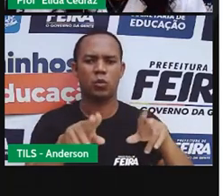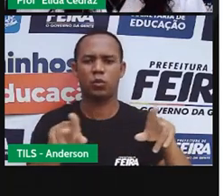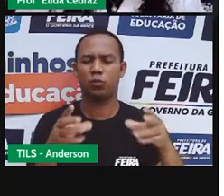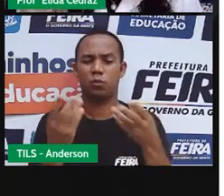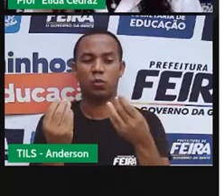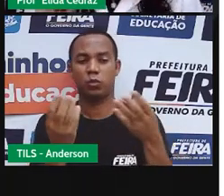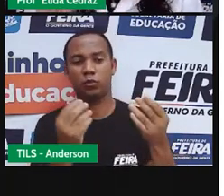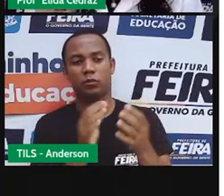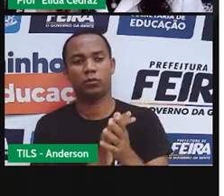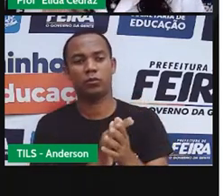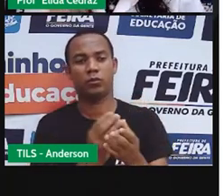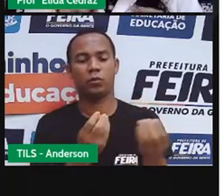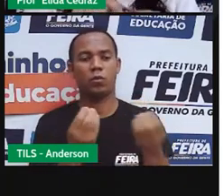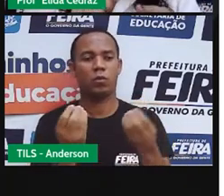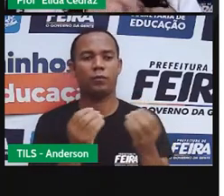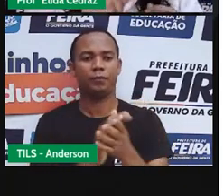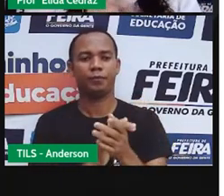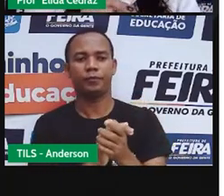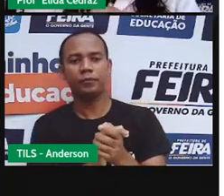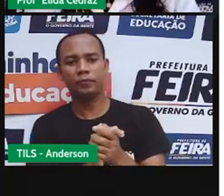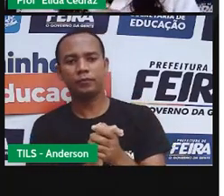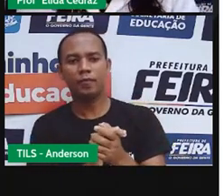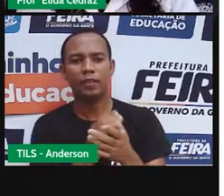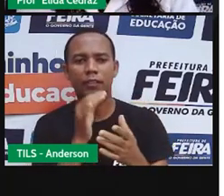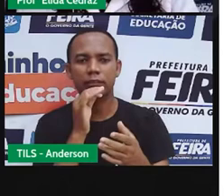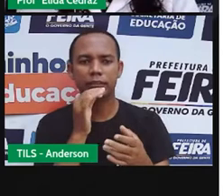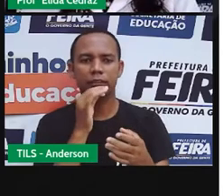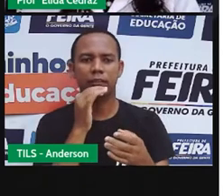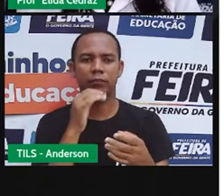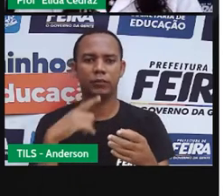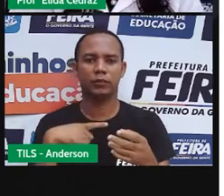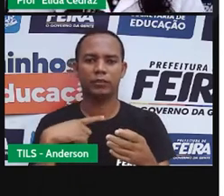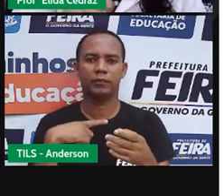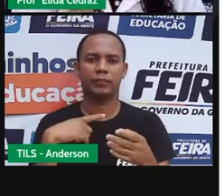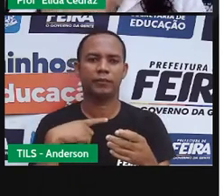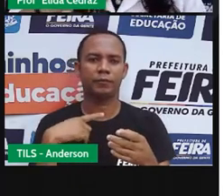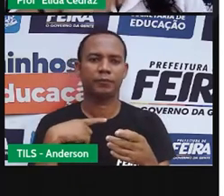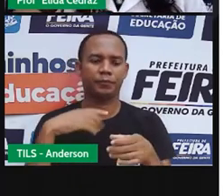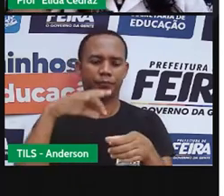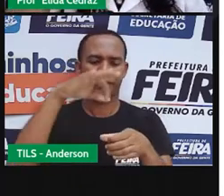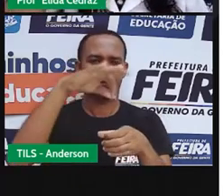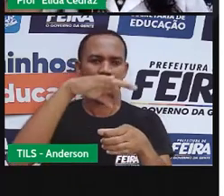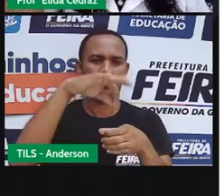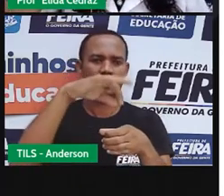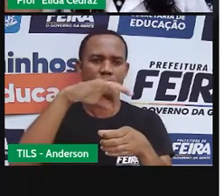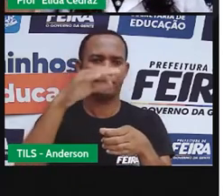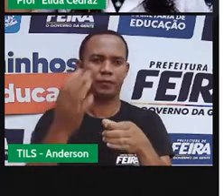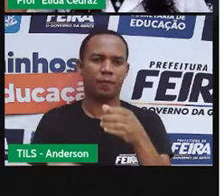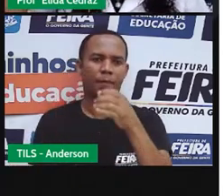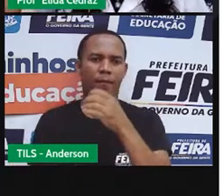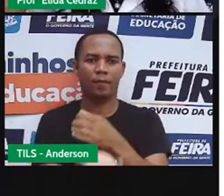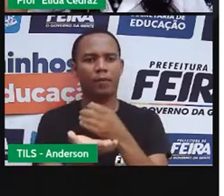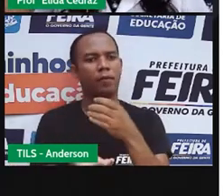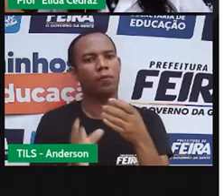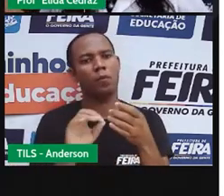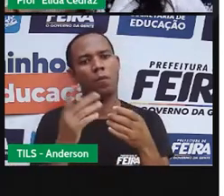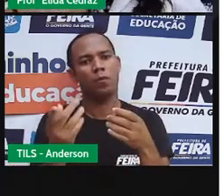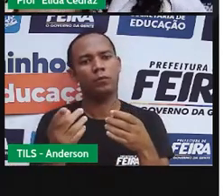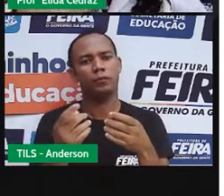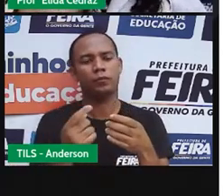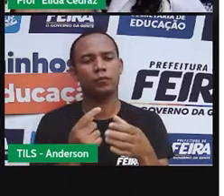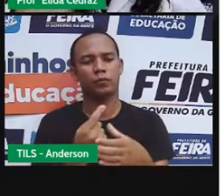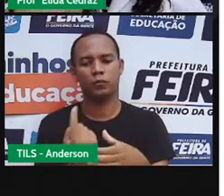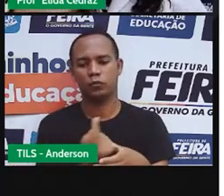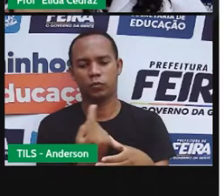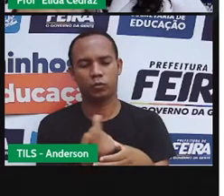zunidô é um pedacinho de madeira que tem um furo e ele sai rodando, fazendo barulho, faz